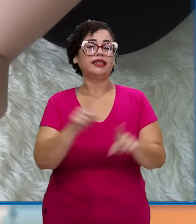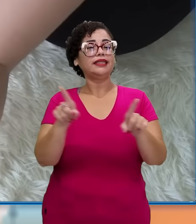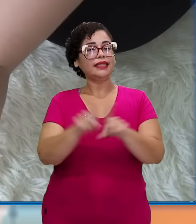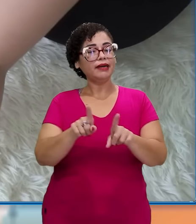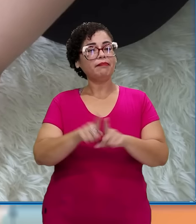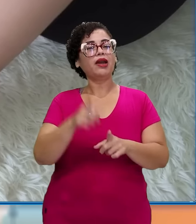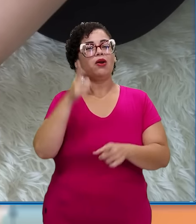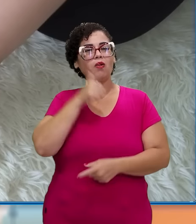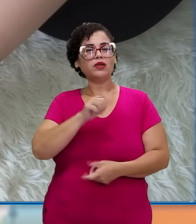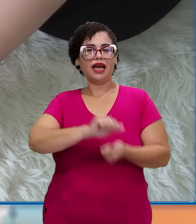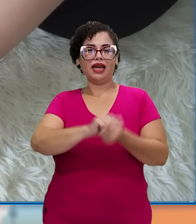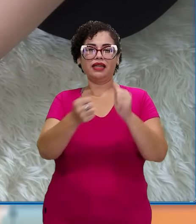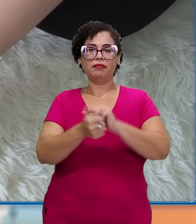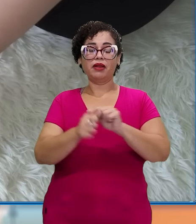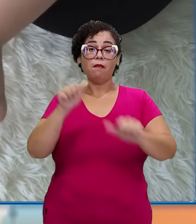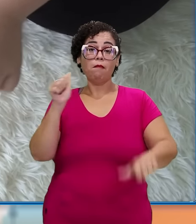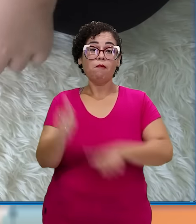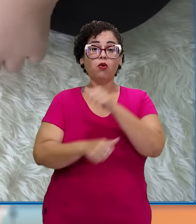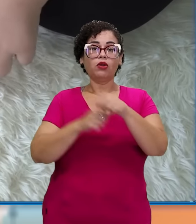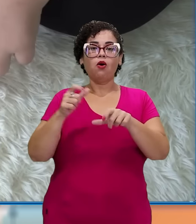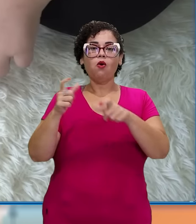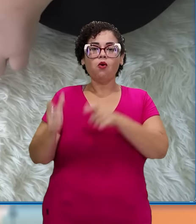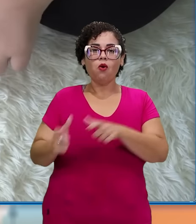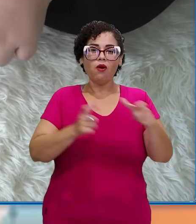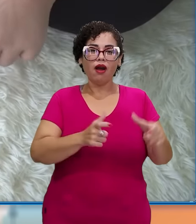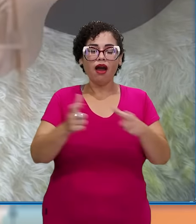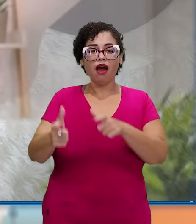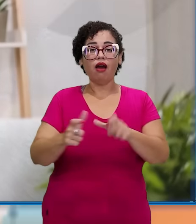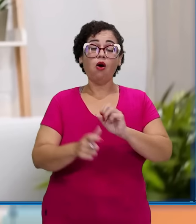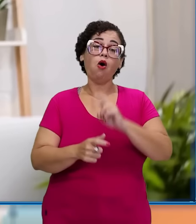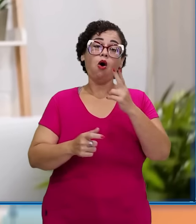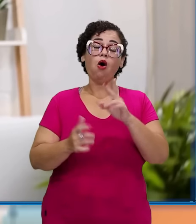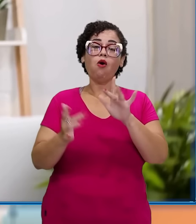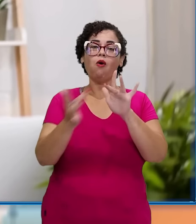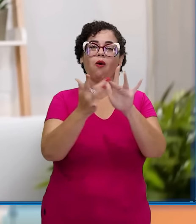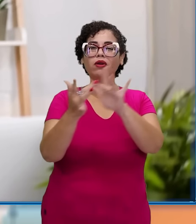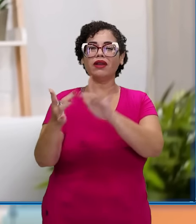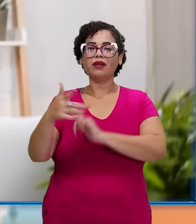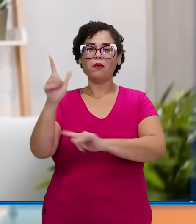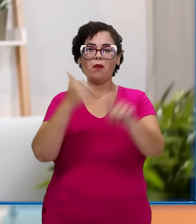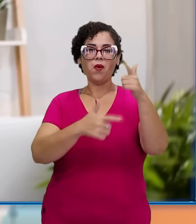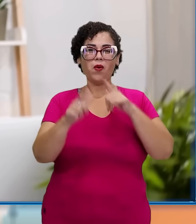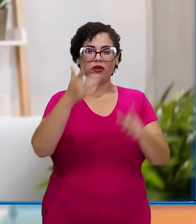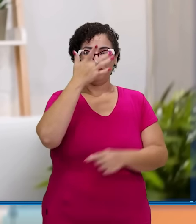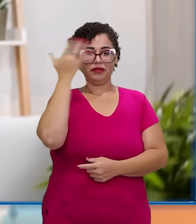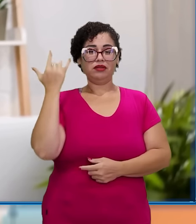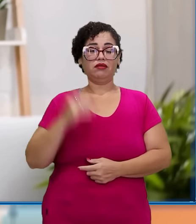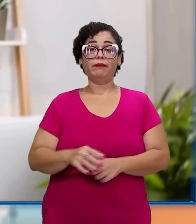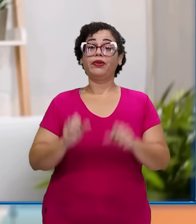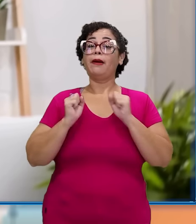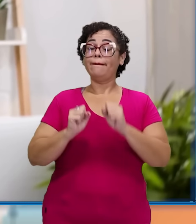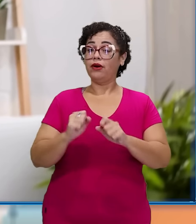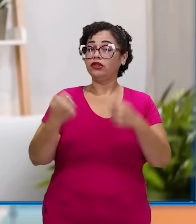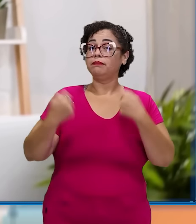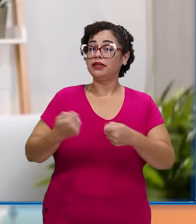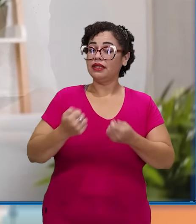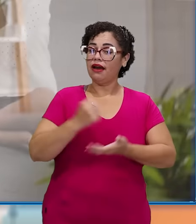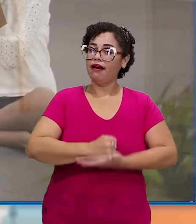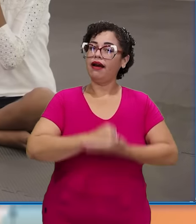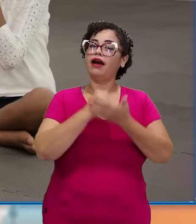adaptar a mudanças no ambiente ou em interagir com outros também podem necessitar de apoio